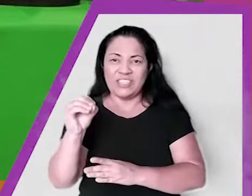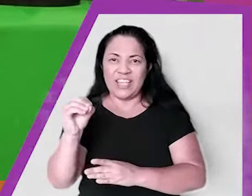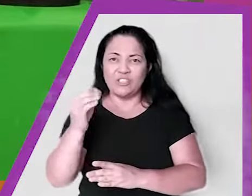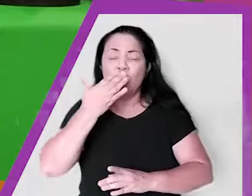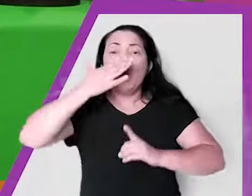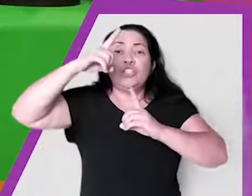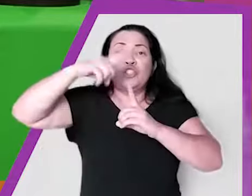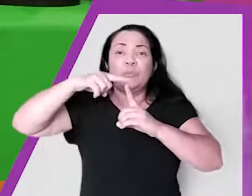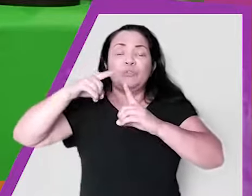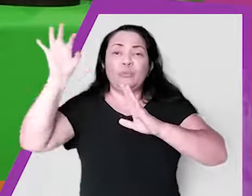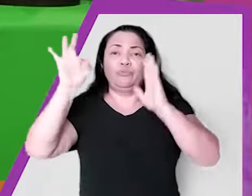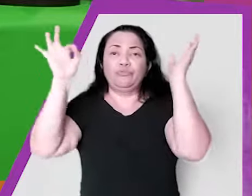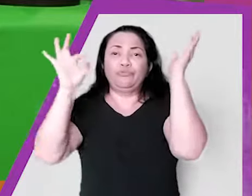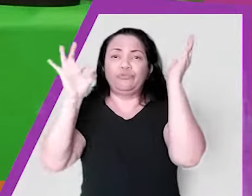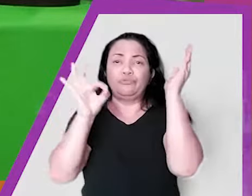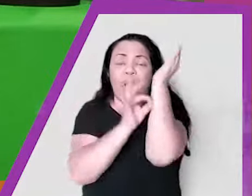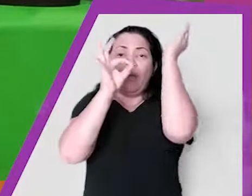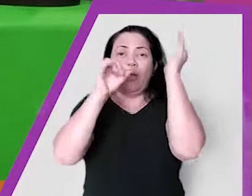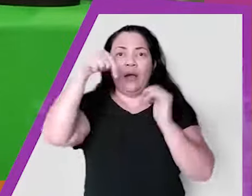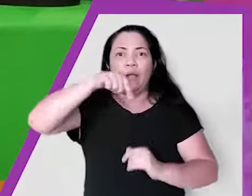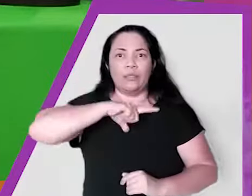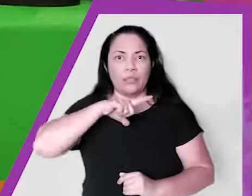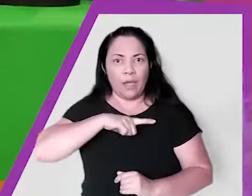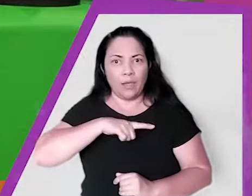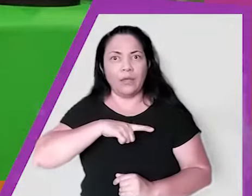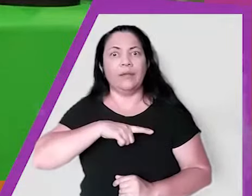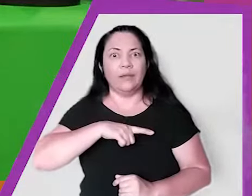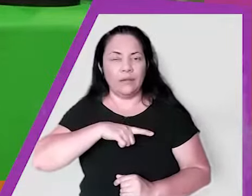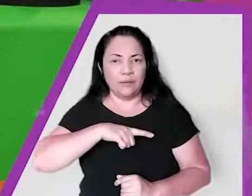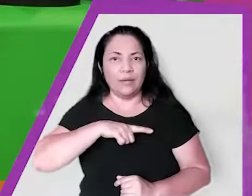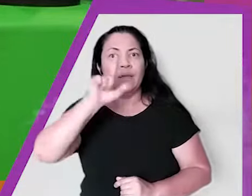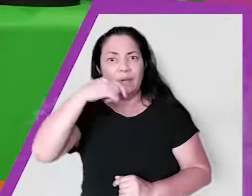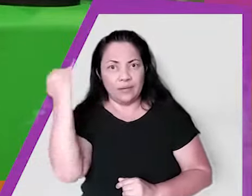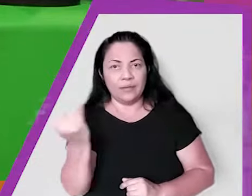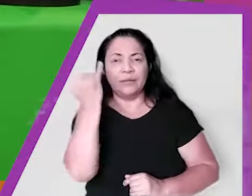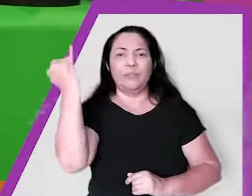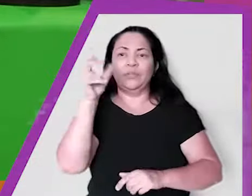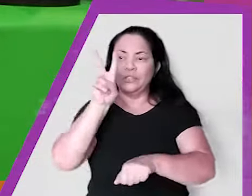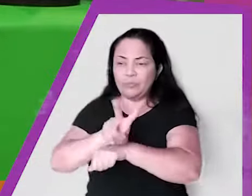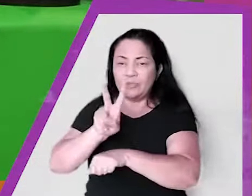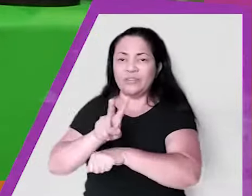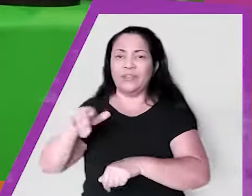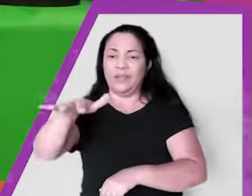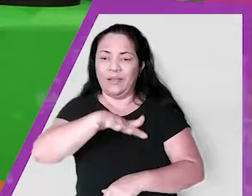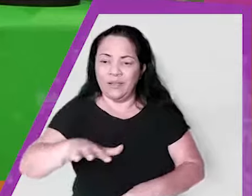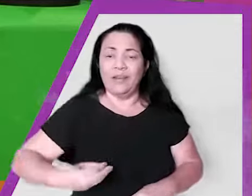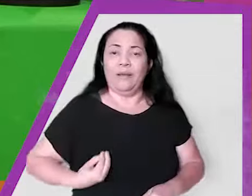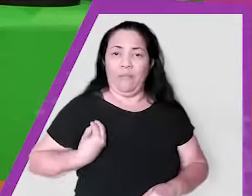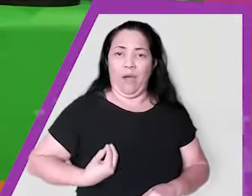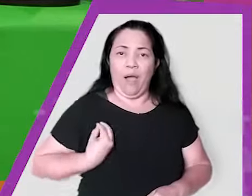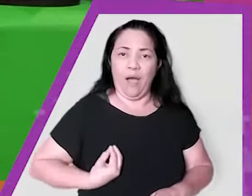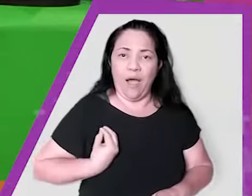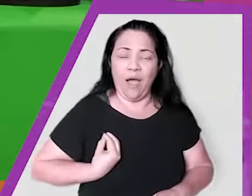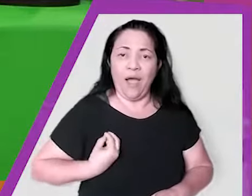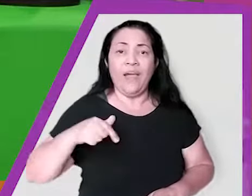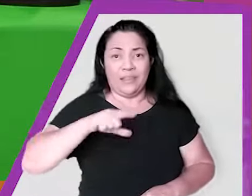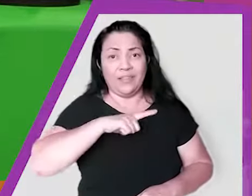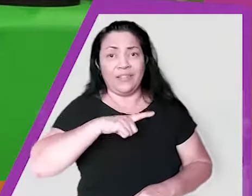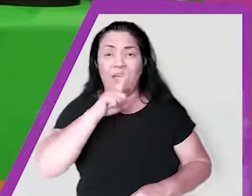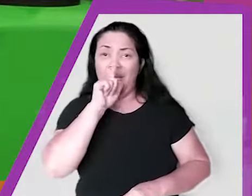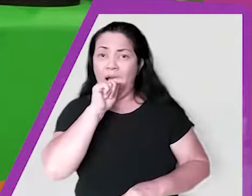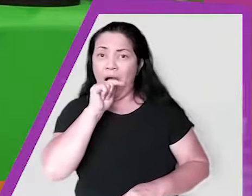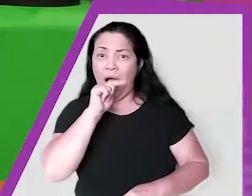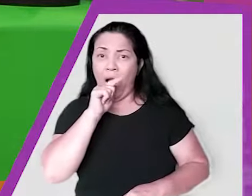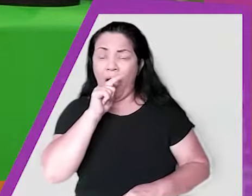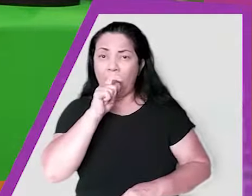cerrado? E as mais de 800 espécies de abelhas que existem no cerrado? Será que não é fundamental conservar